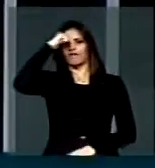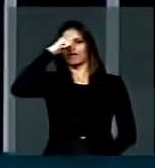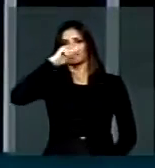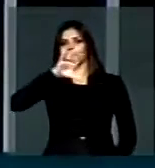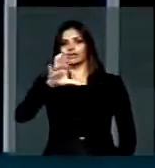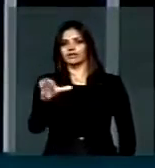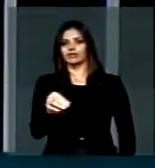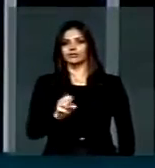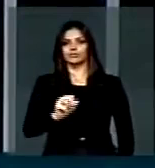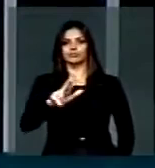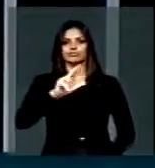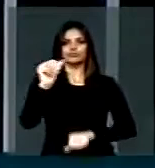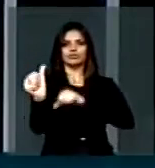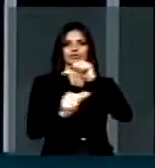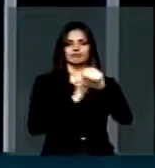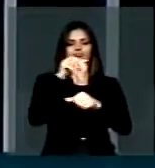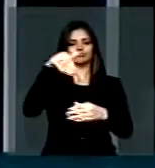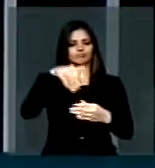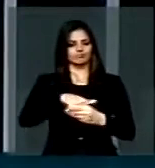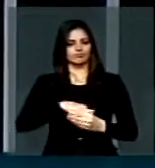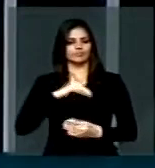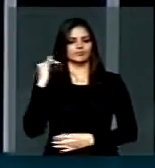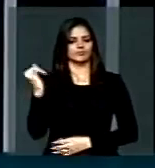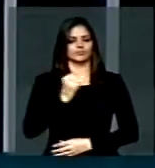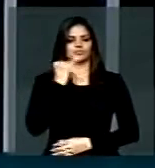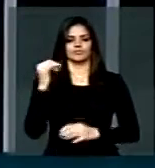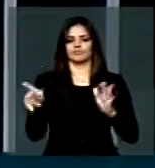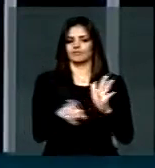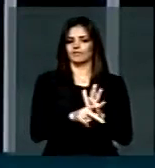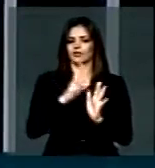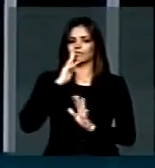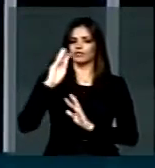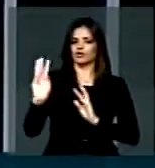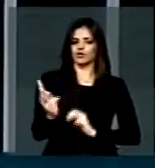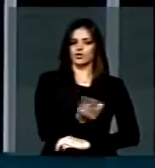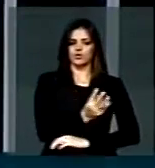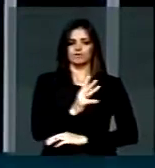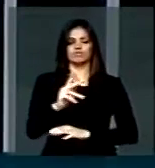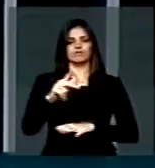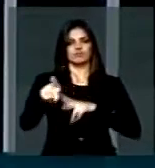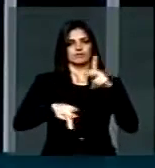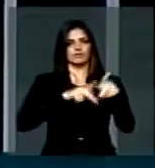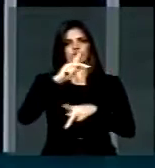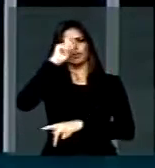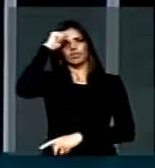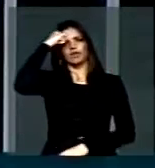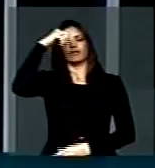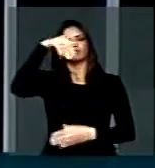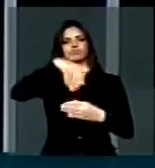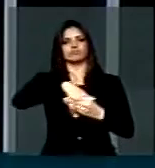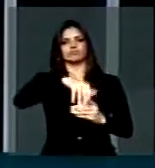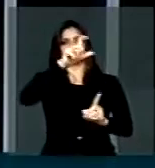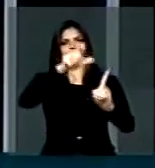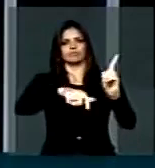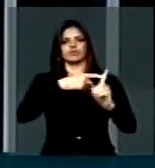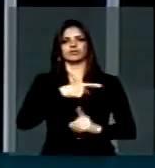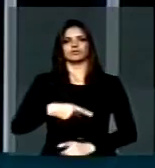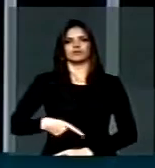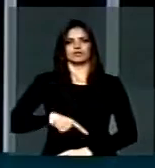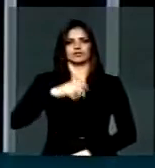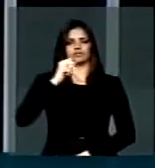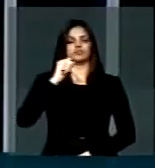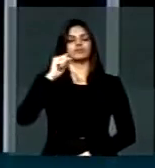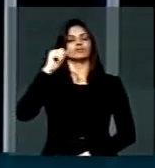transformação. Numa eleição histórica, milhões de negros elegeram Mandela presidente da República da África do Sul.